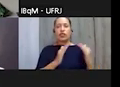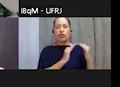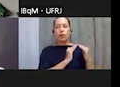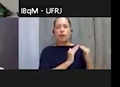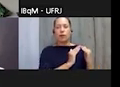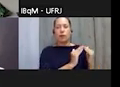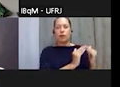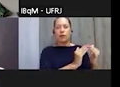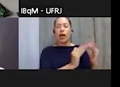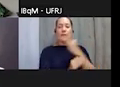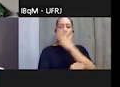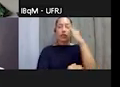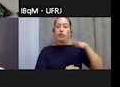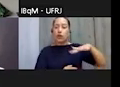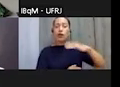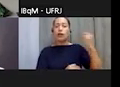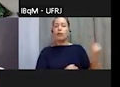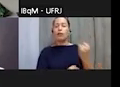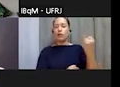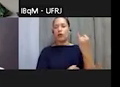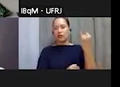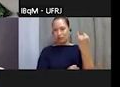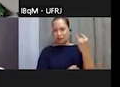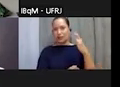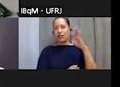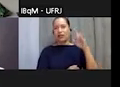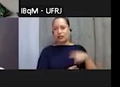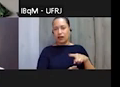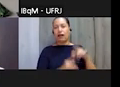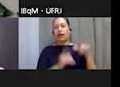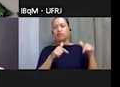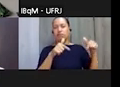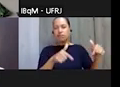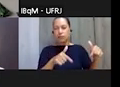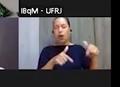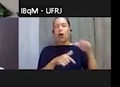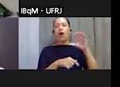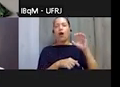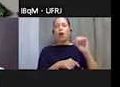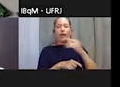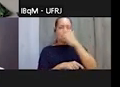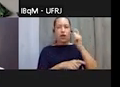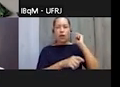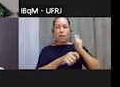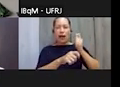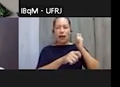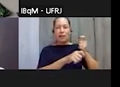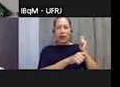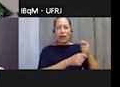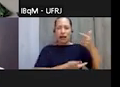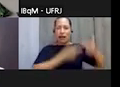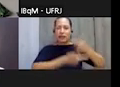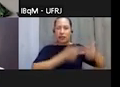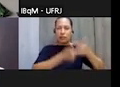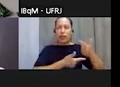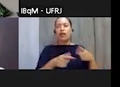país, a relevância que são a atuação dos operários da mineração, da construção civil,